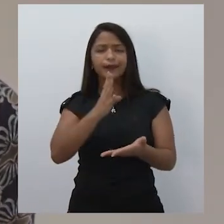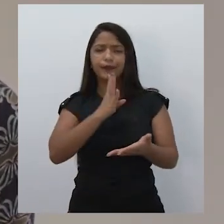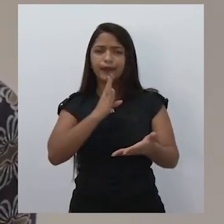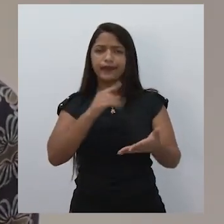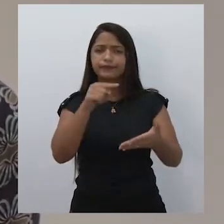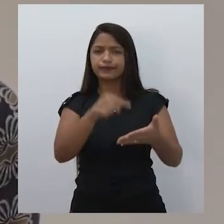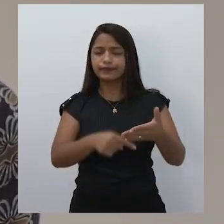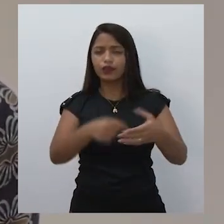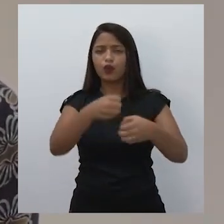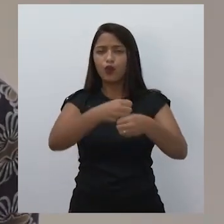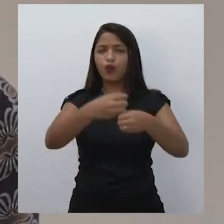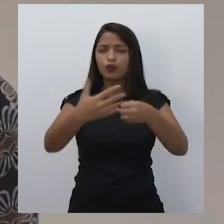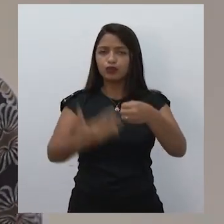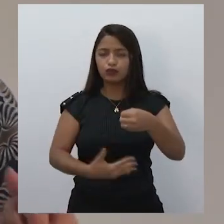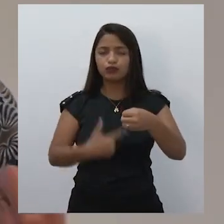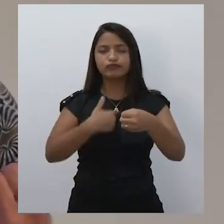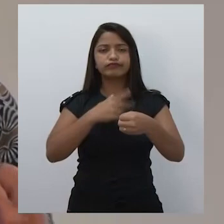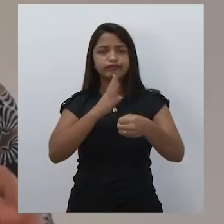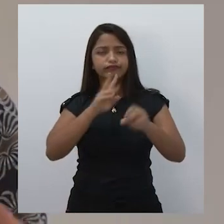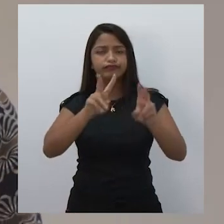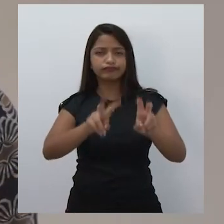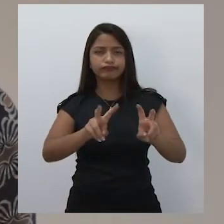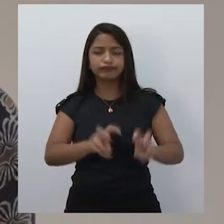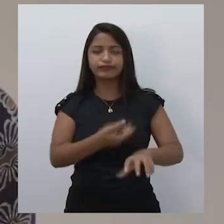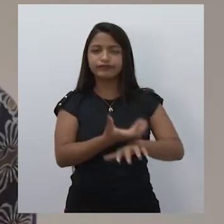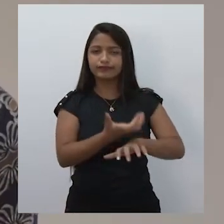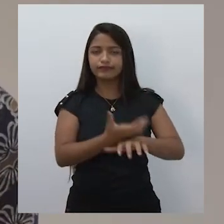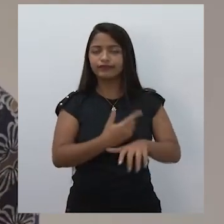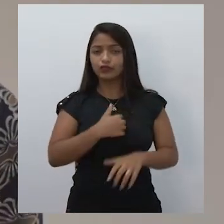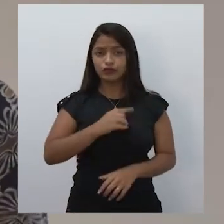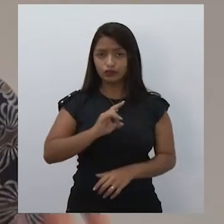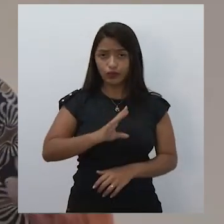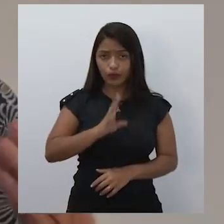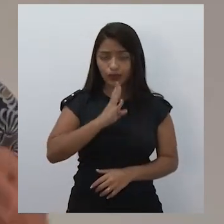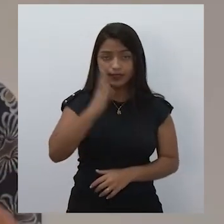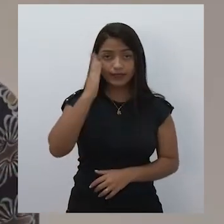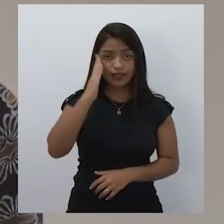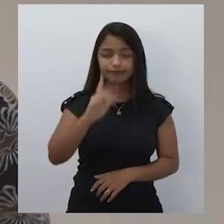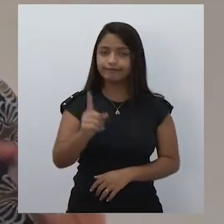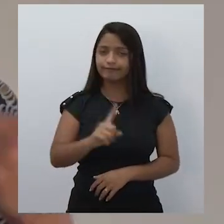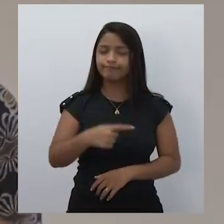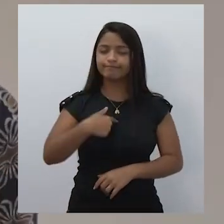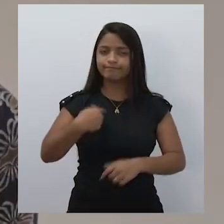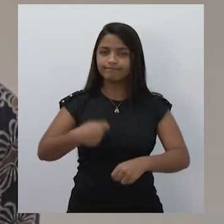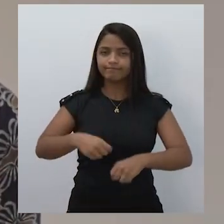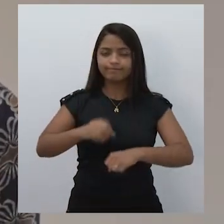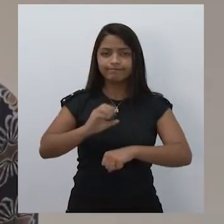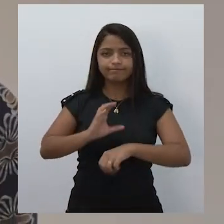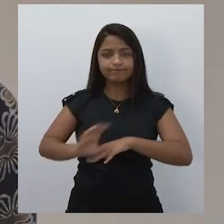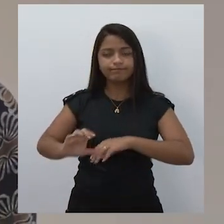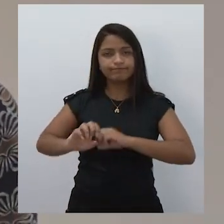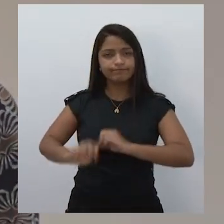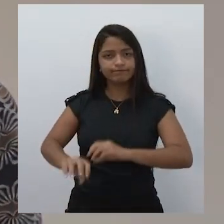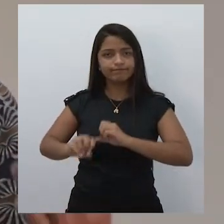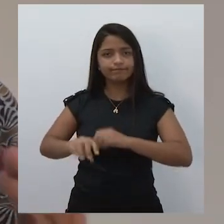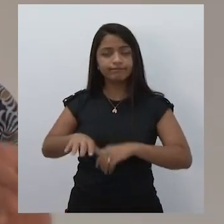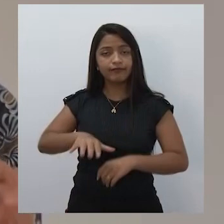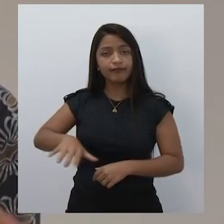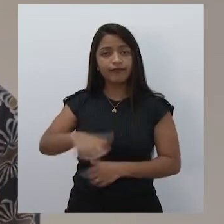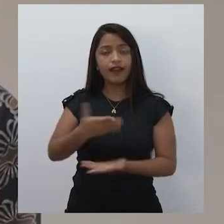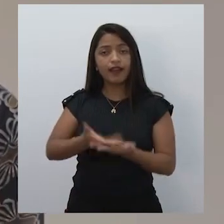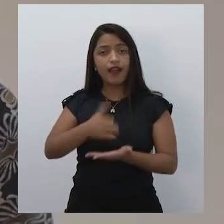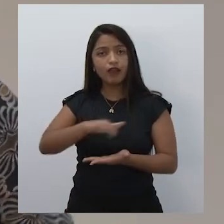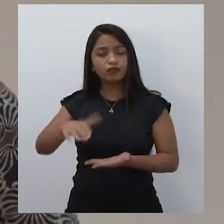sobre os componentes curriculares. A gente precisa desenvolver nos nossos alunos a capacidade de usar esse conhecimento, ou seja,